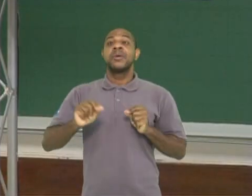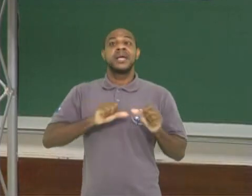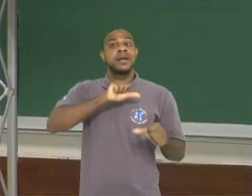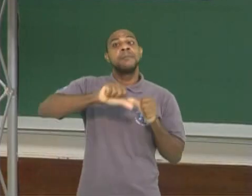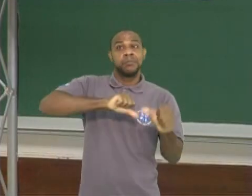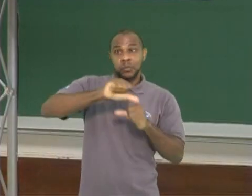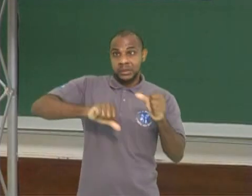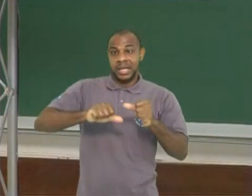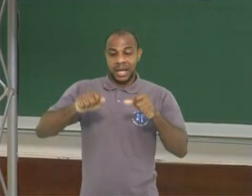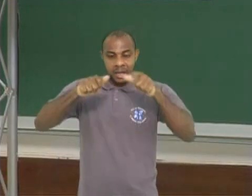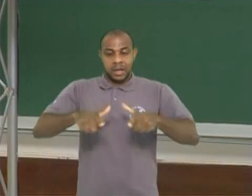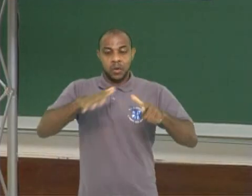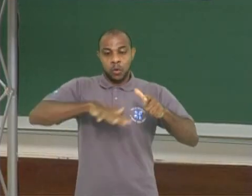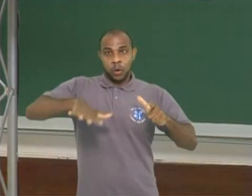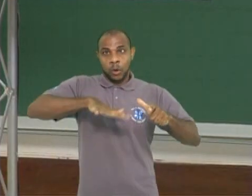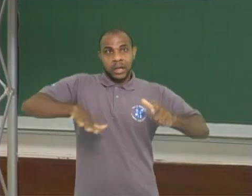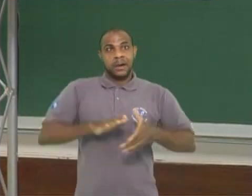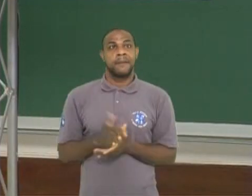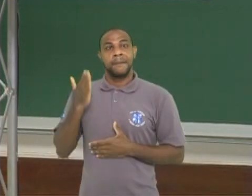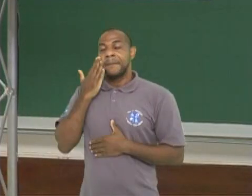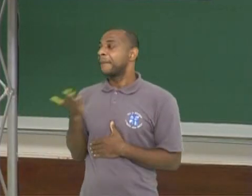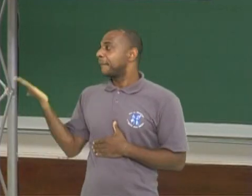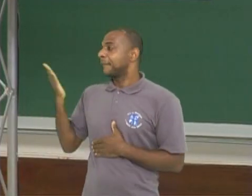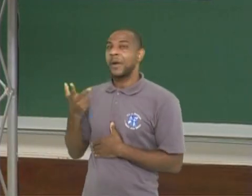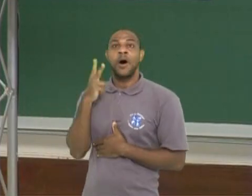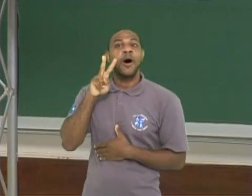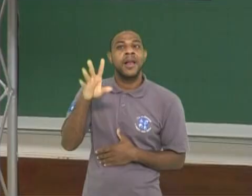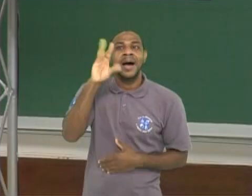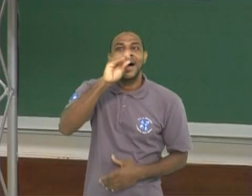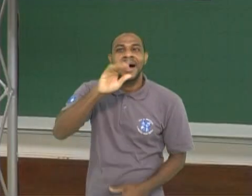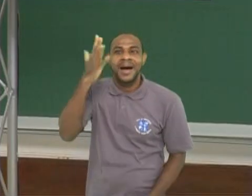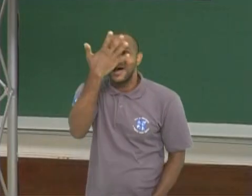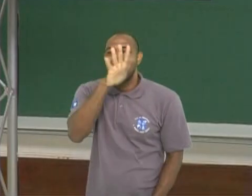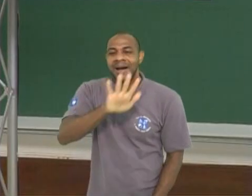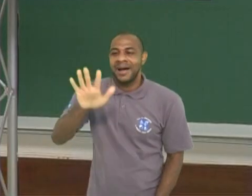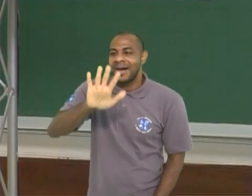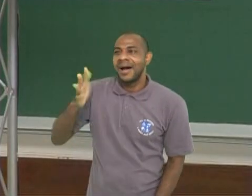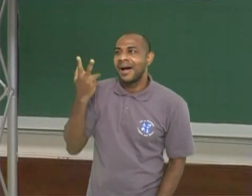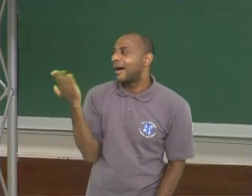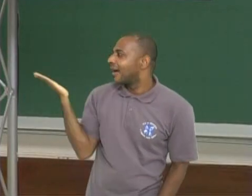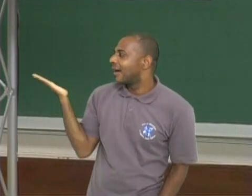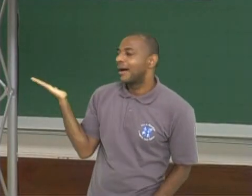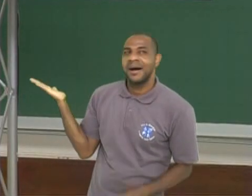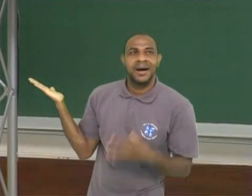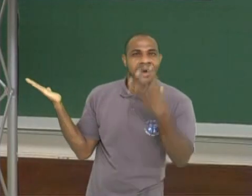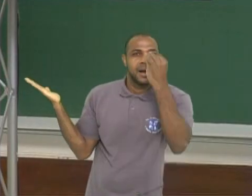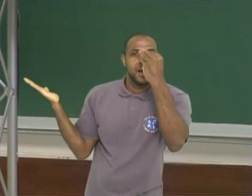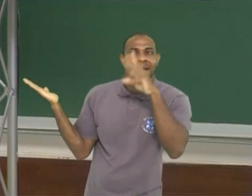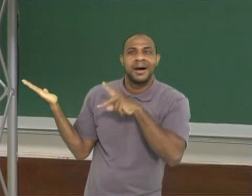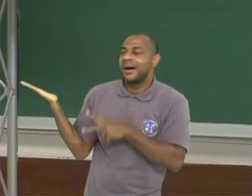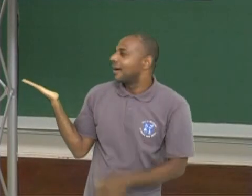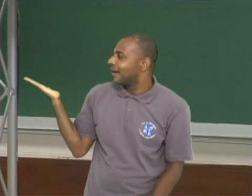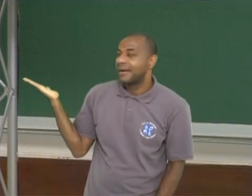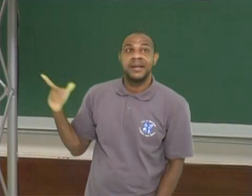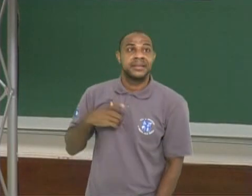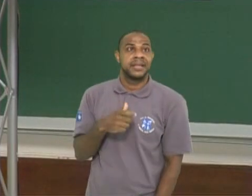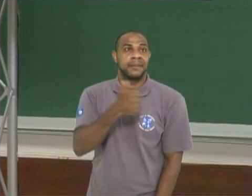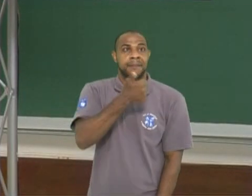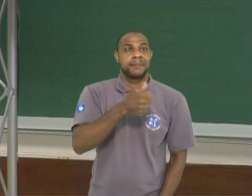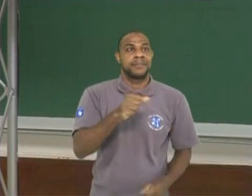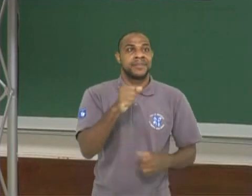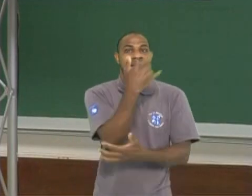do espaço. Então, vamos analisar essa fotografia. Então, no primeiro momento, nós temos uma